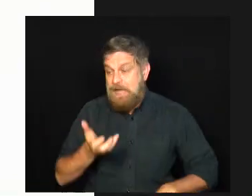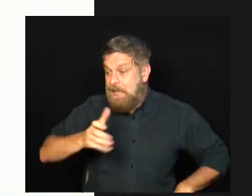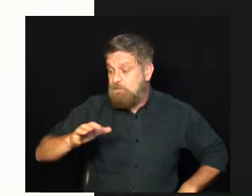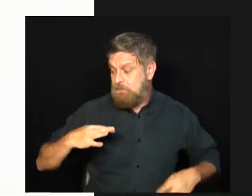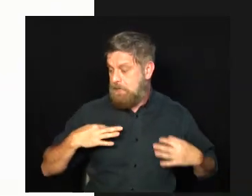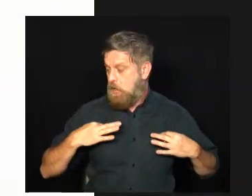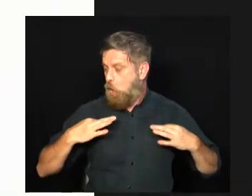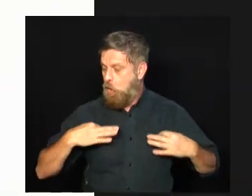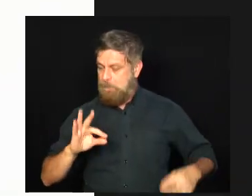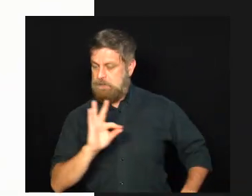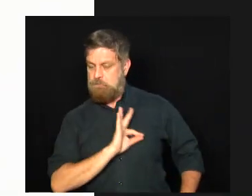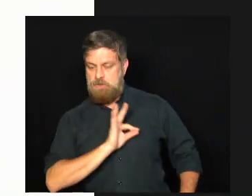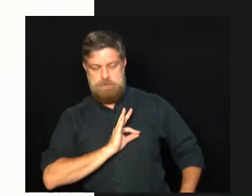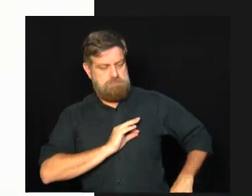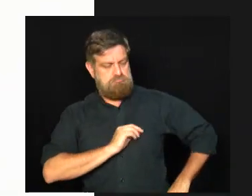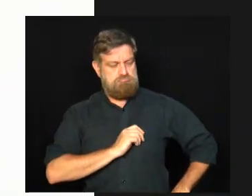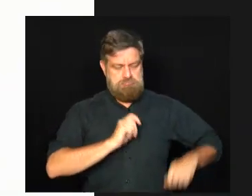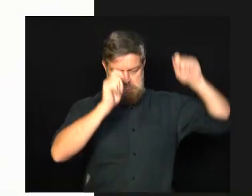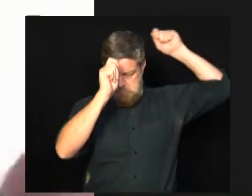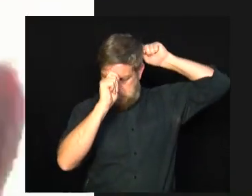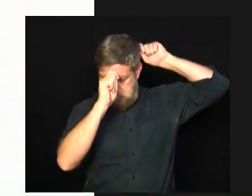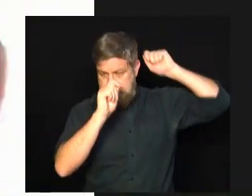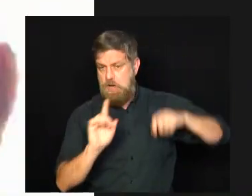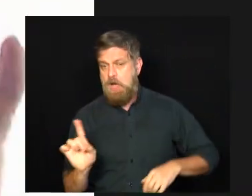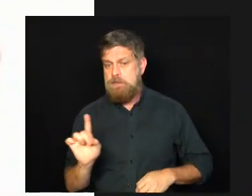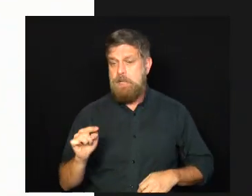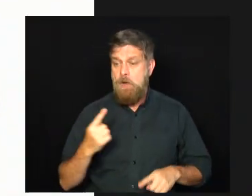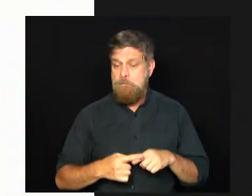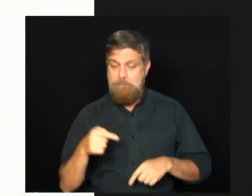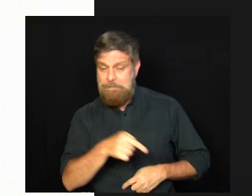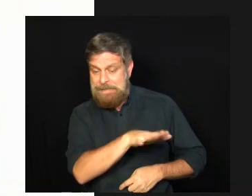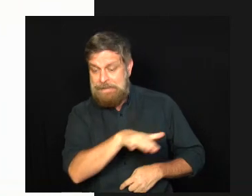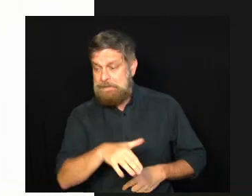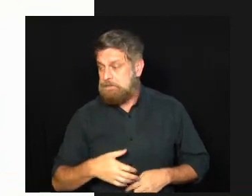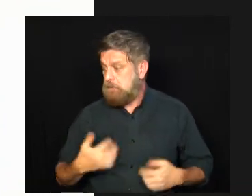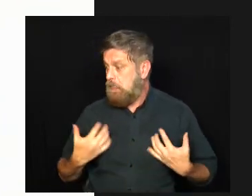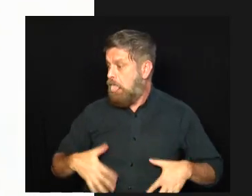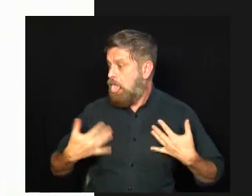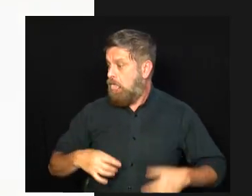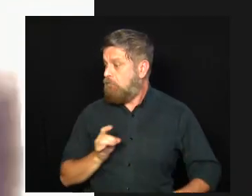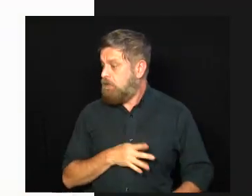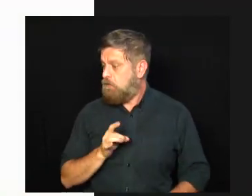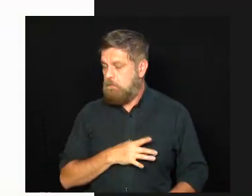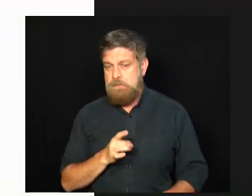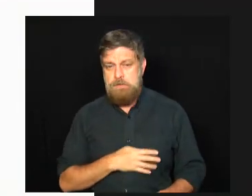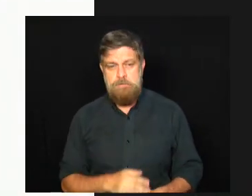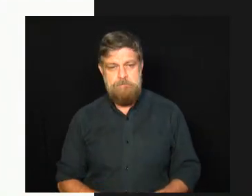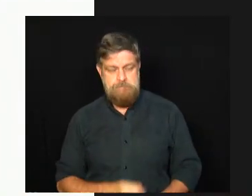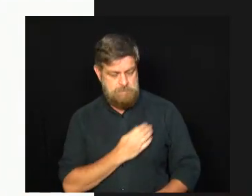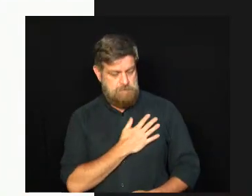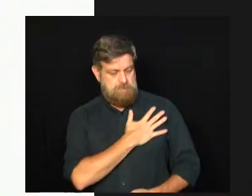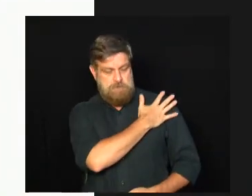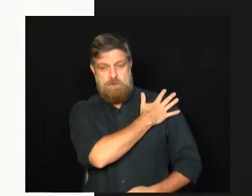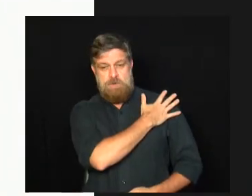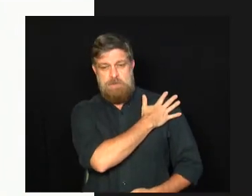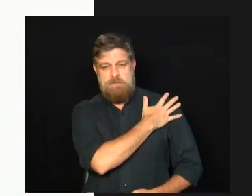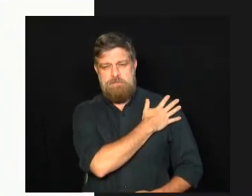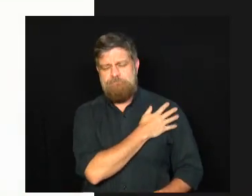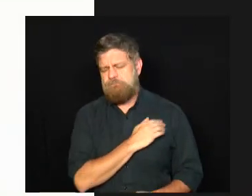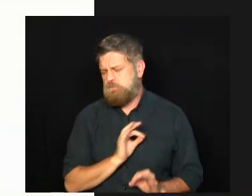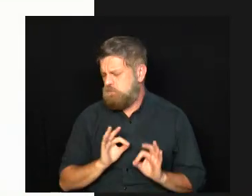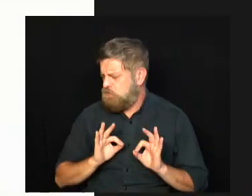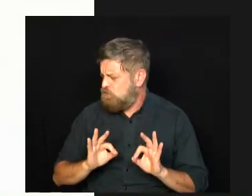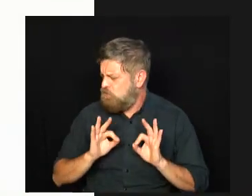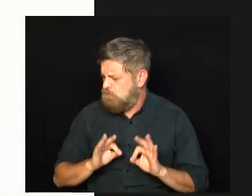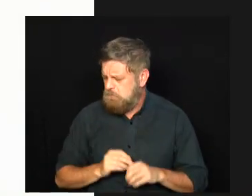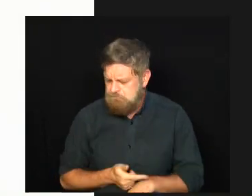polícia uniformizada, porque senão isso vai assustar. O comandante, uma simpatia